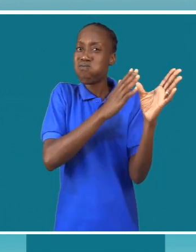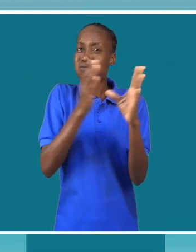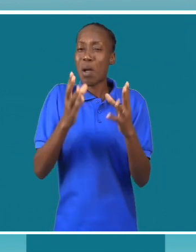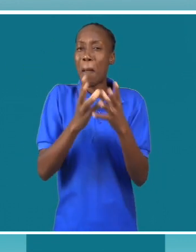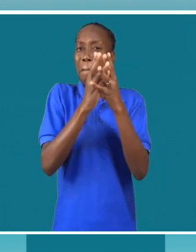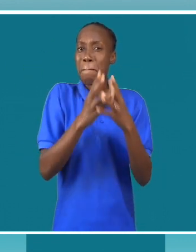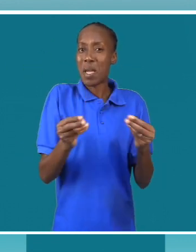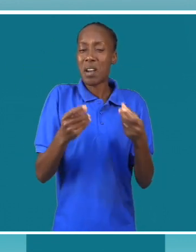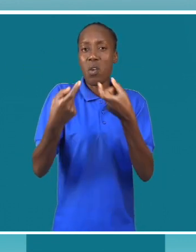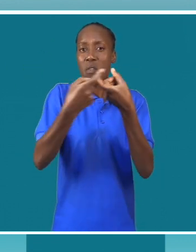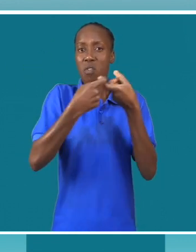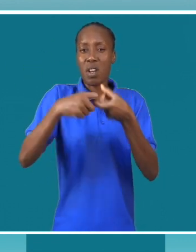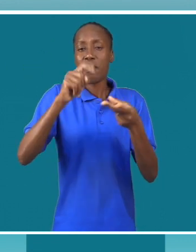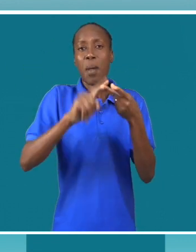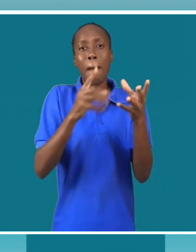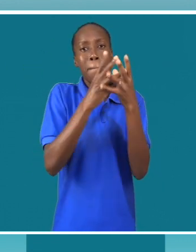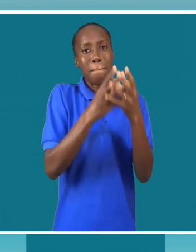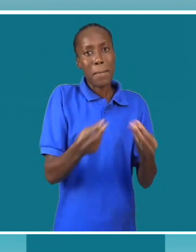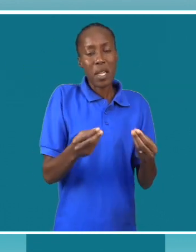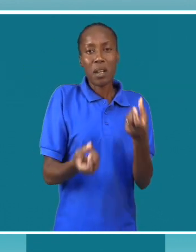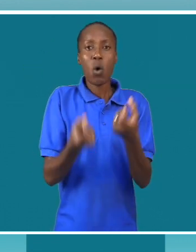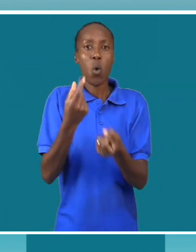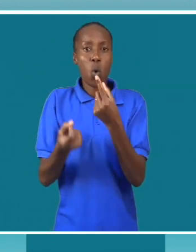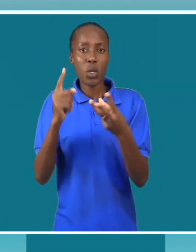perderam familiares, que perderam as coisas que perderam a casa.